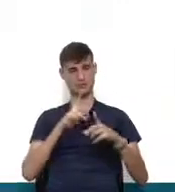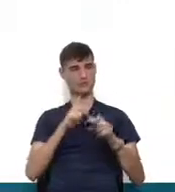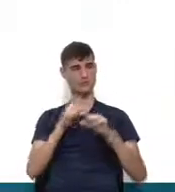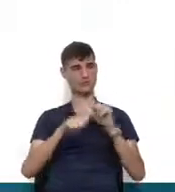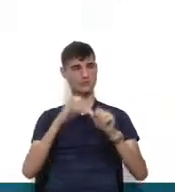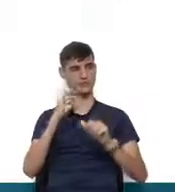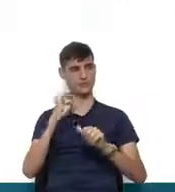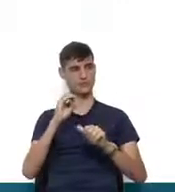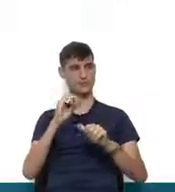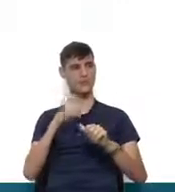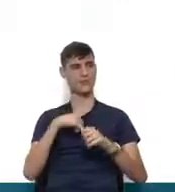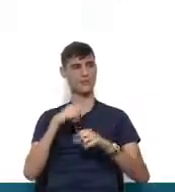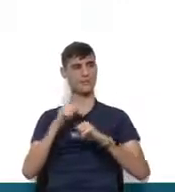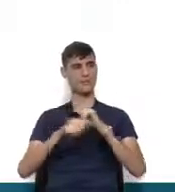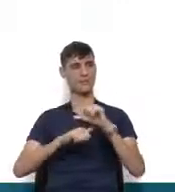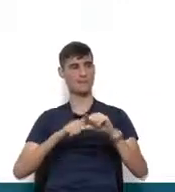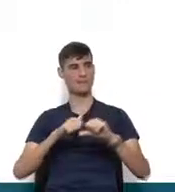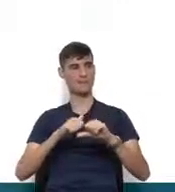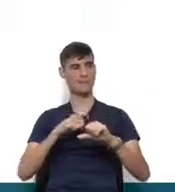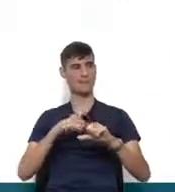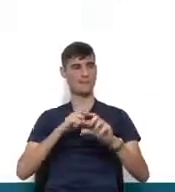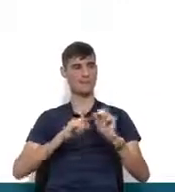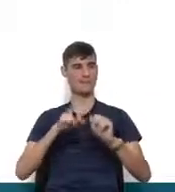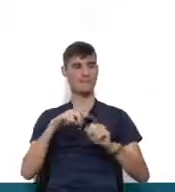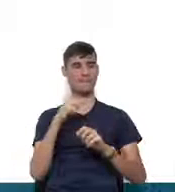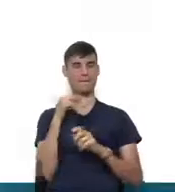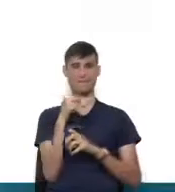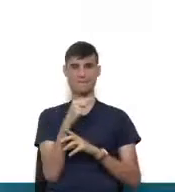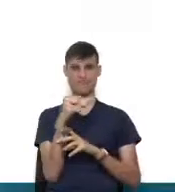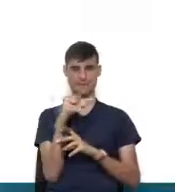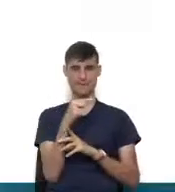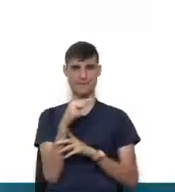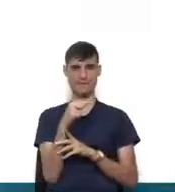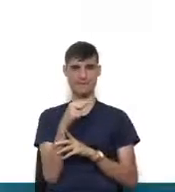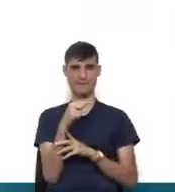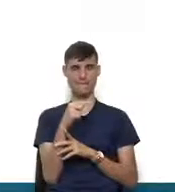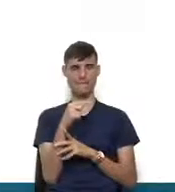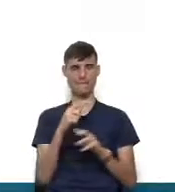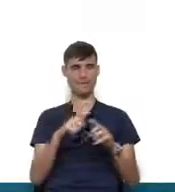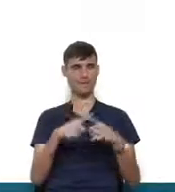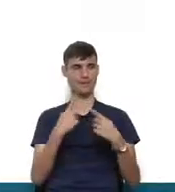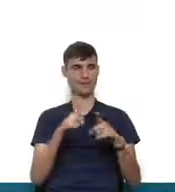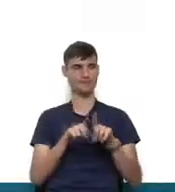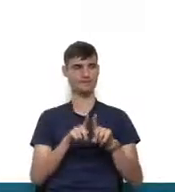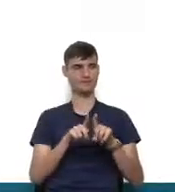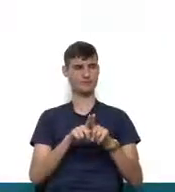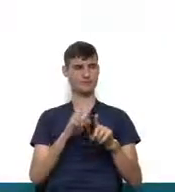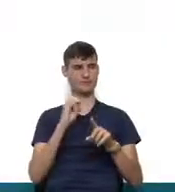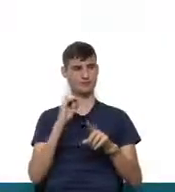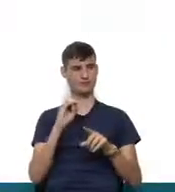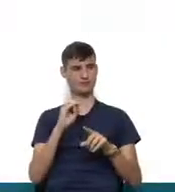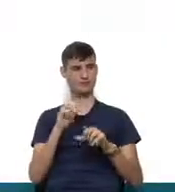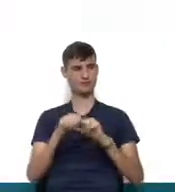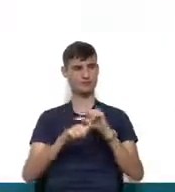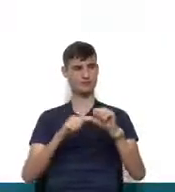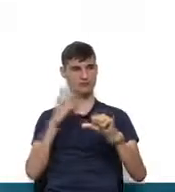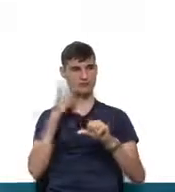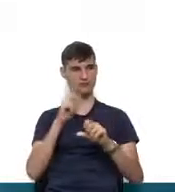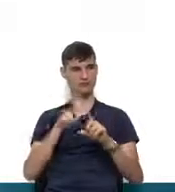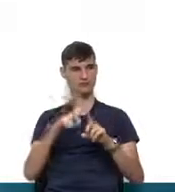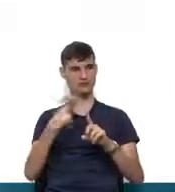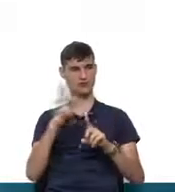então ele vem para o meu próximo polinômio, só que ele vai estar negativo. Tá? Aqui também ele vai zerar, ele vem para o meu